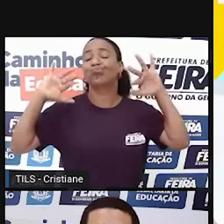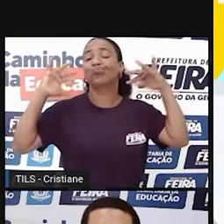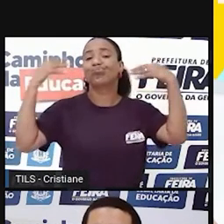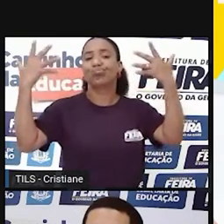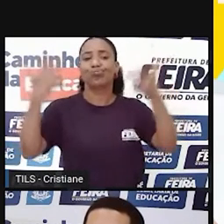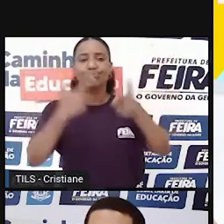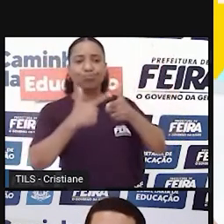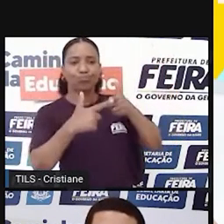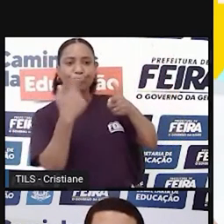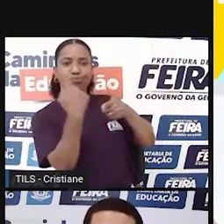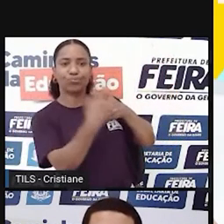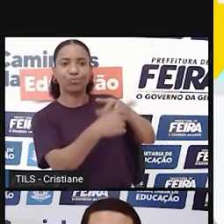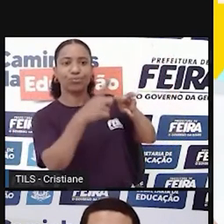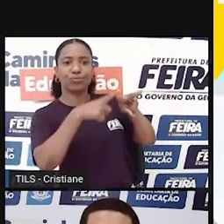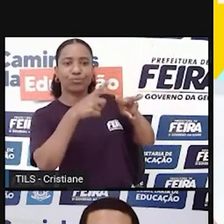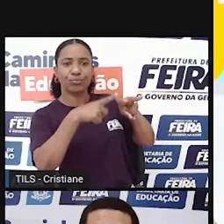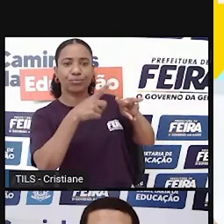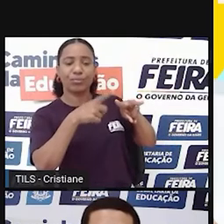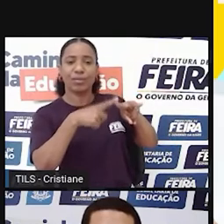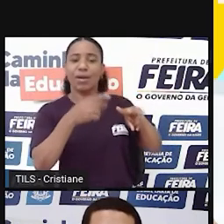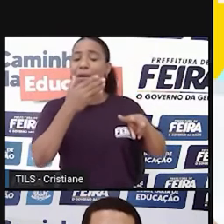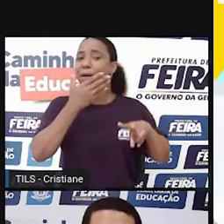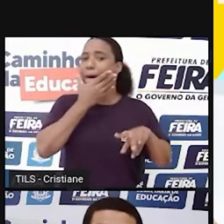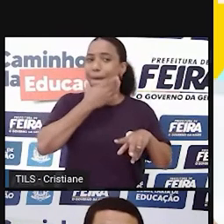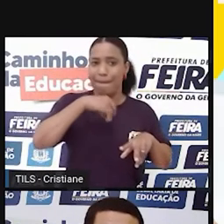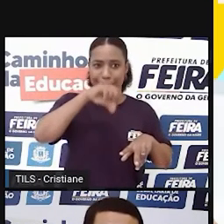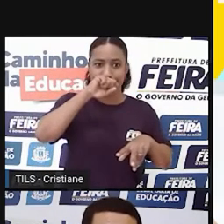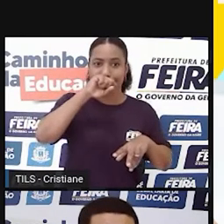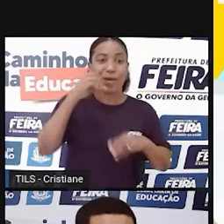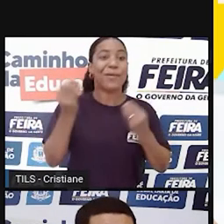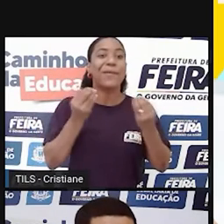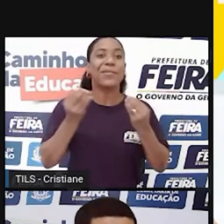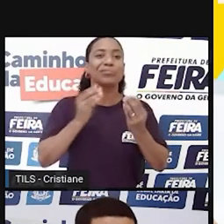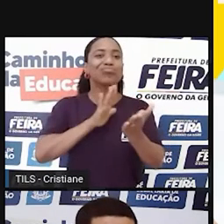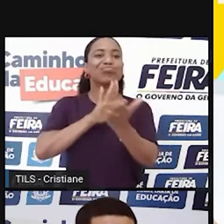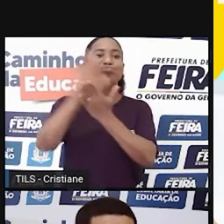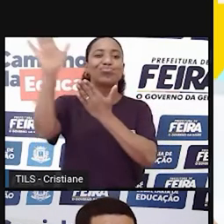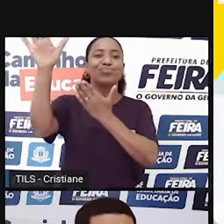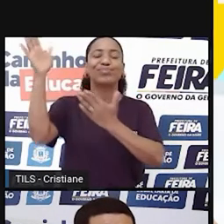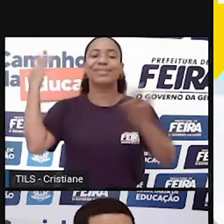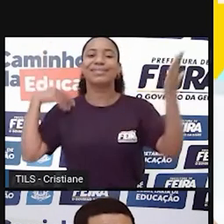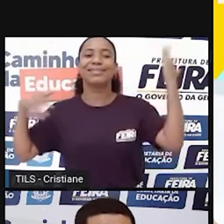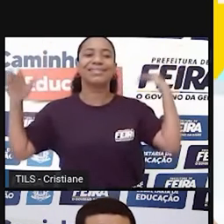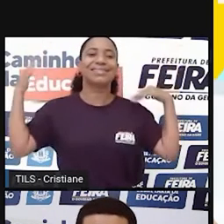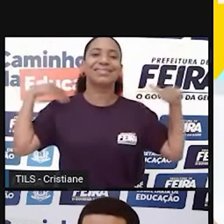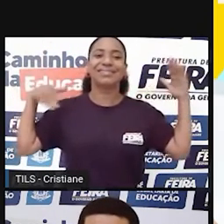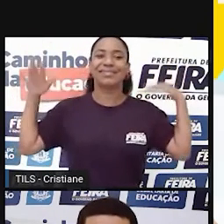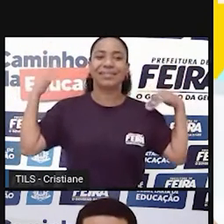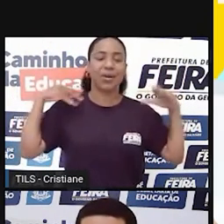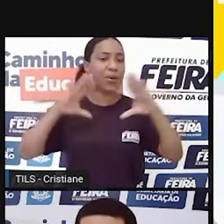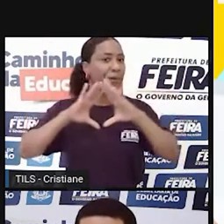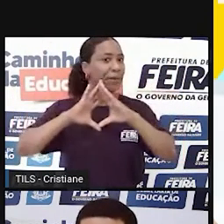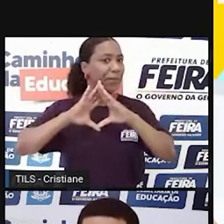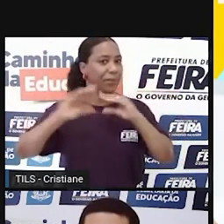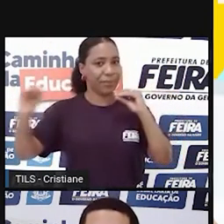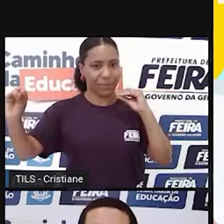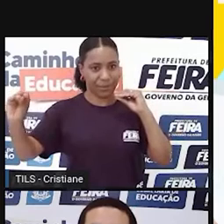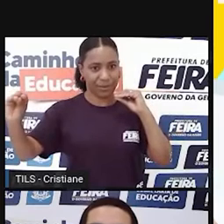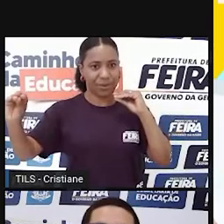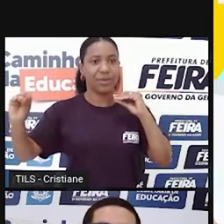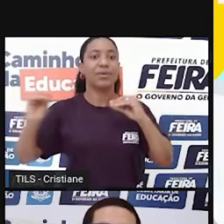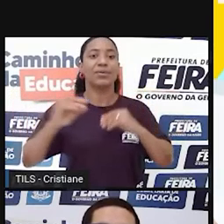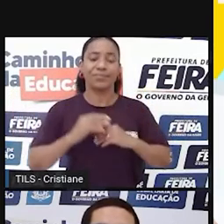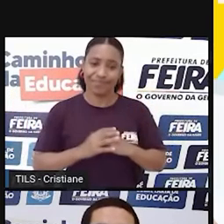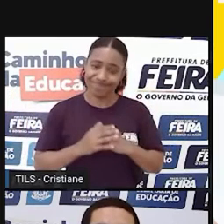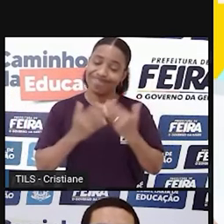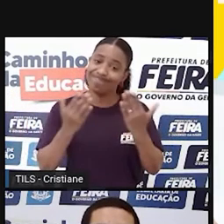do filho, vão viver a vida deles, somem no mundo, e isso é muito preocupante, né? Eu não estou nem um pouco satisfeito de dar